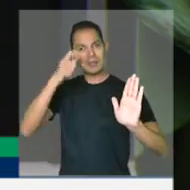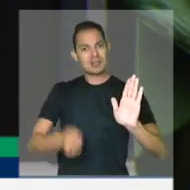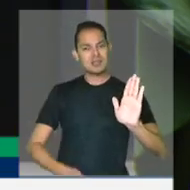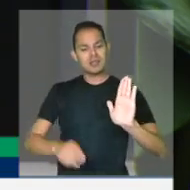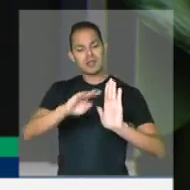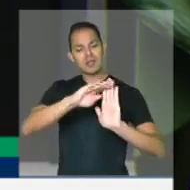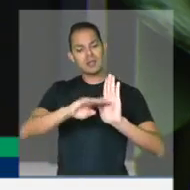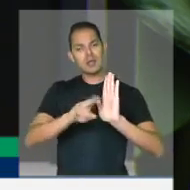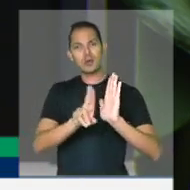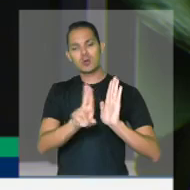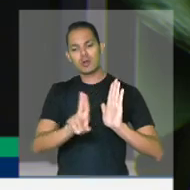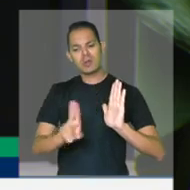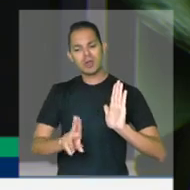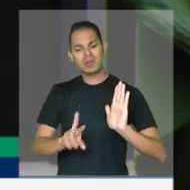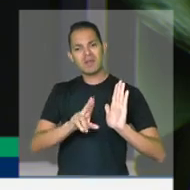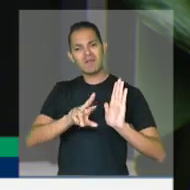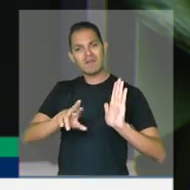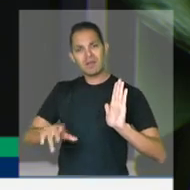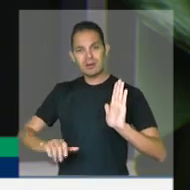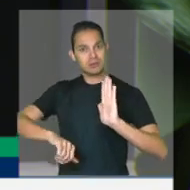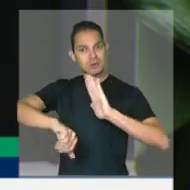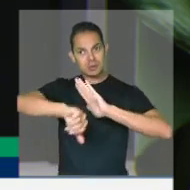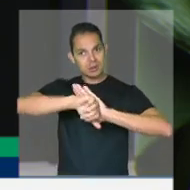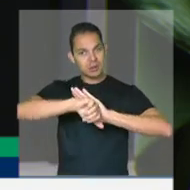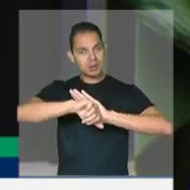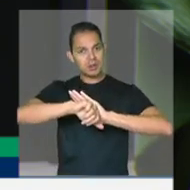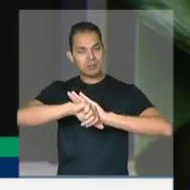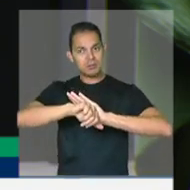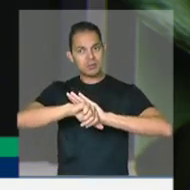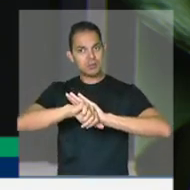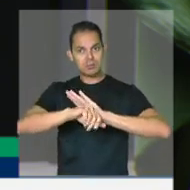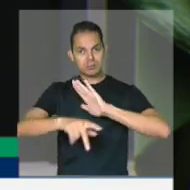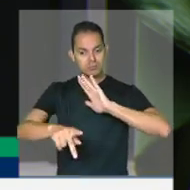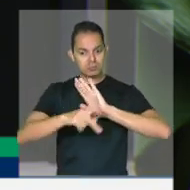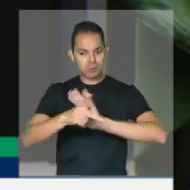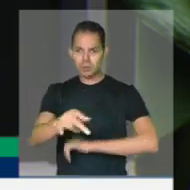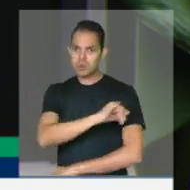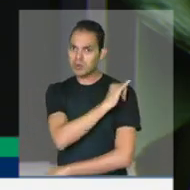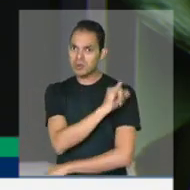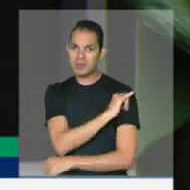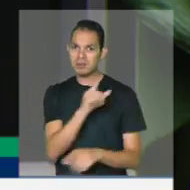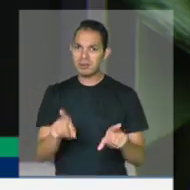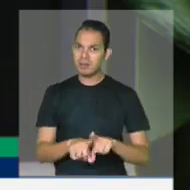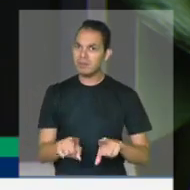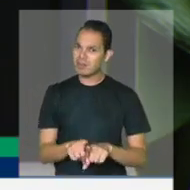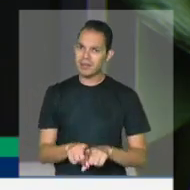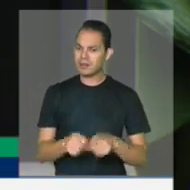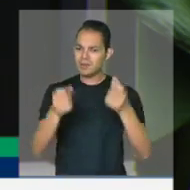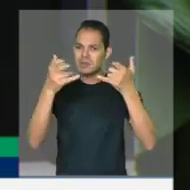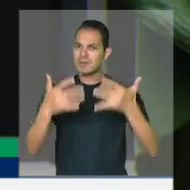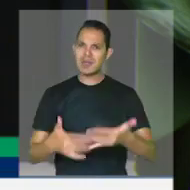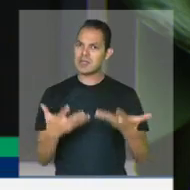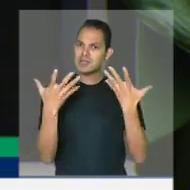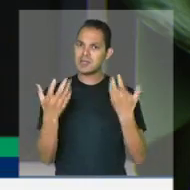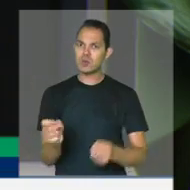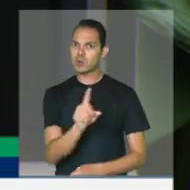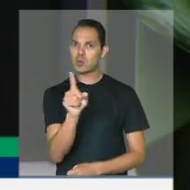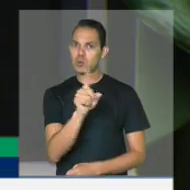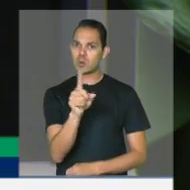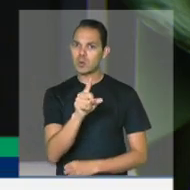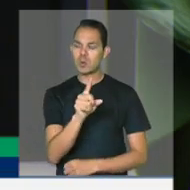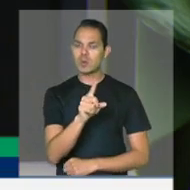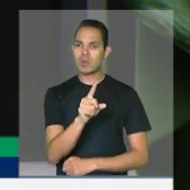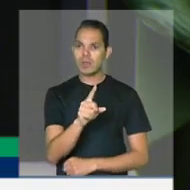existem outras pessoas que o crime são crimes exclusivos do próprio Rio de Janeiro. Então não é uma justificativa válida.